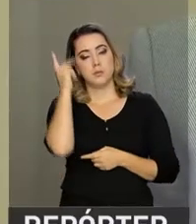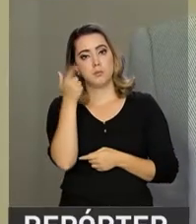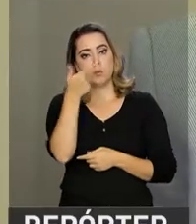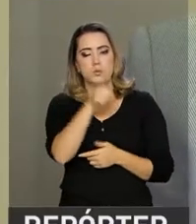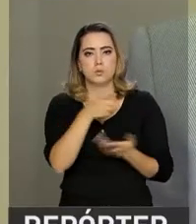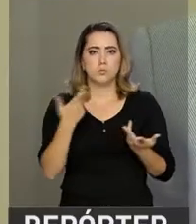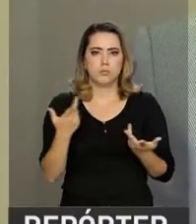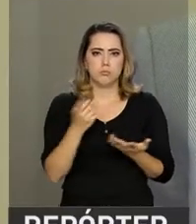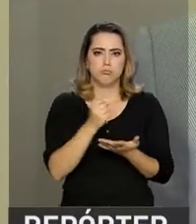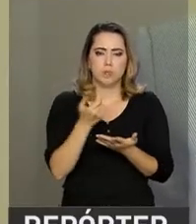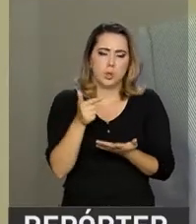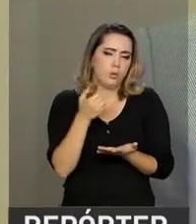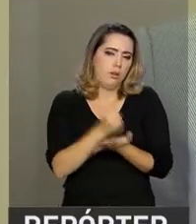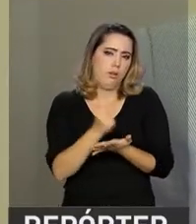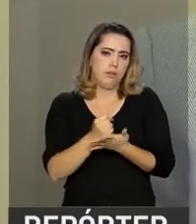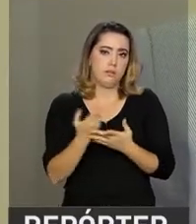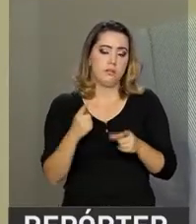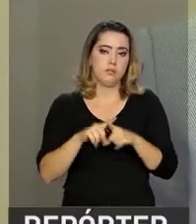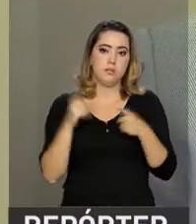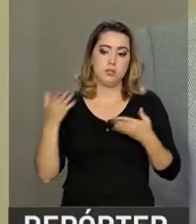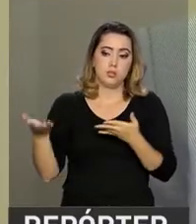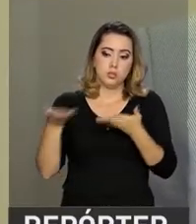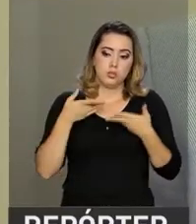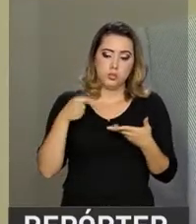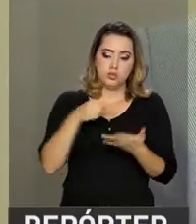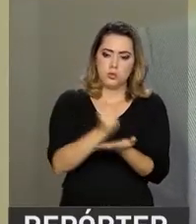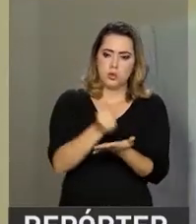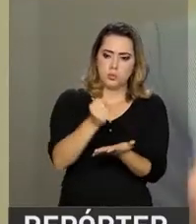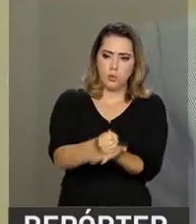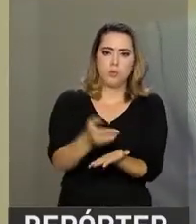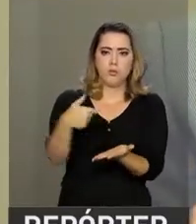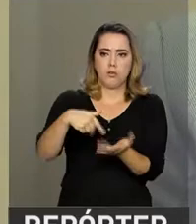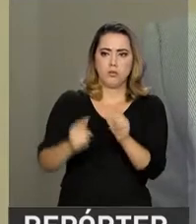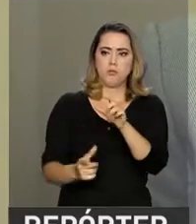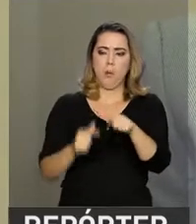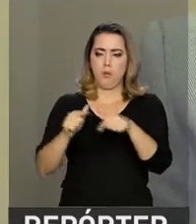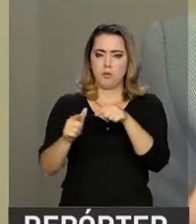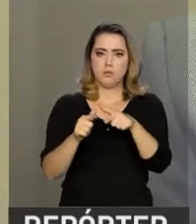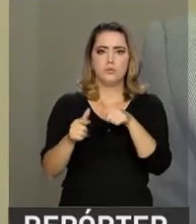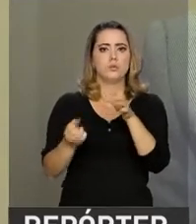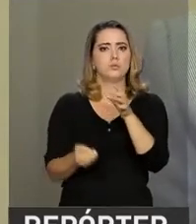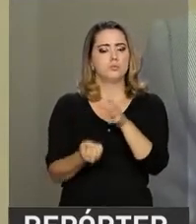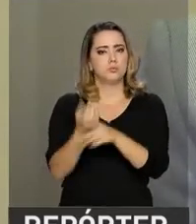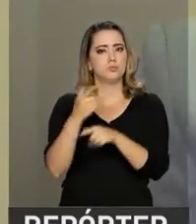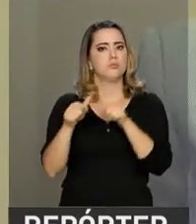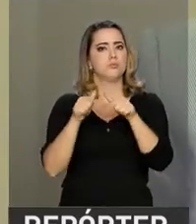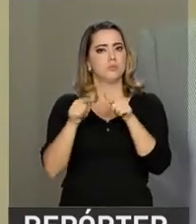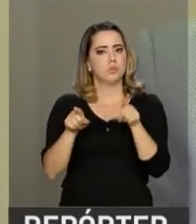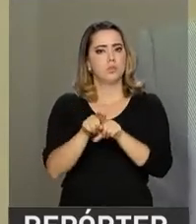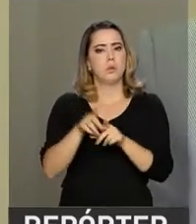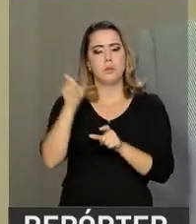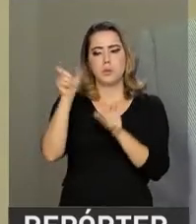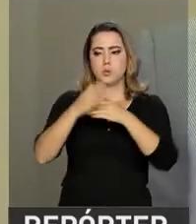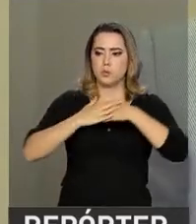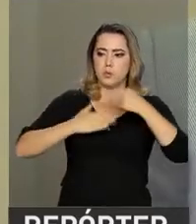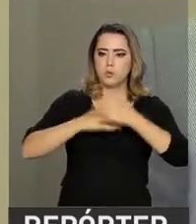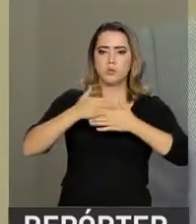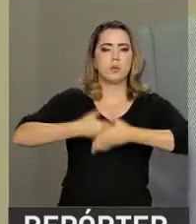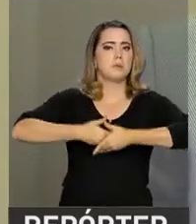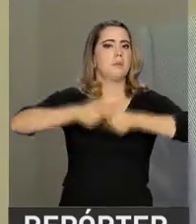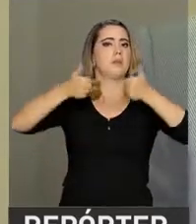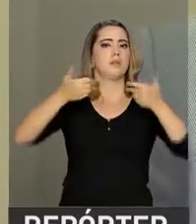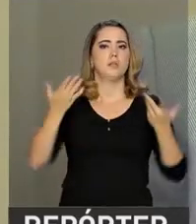gente traz para o mercado de trabalho profissionais de alto nível, profissionais diferenciados,